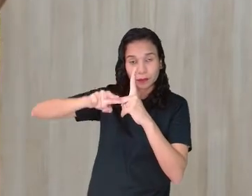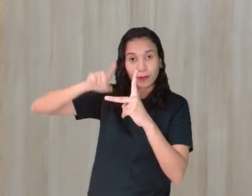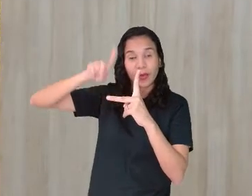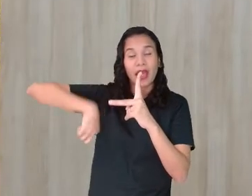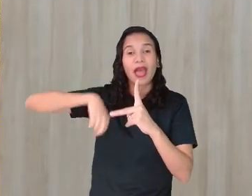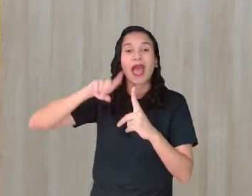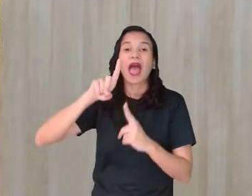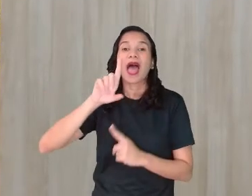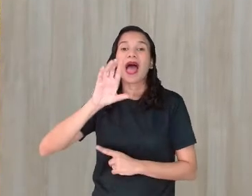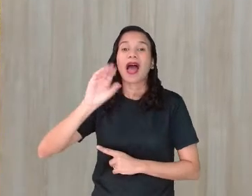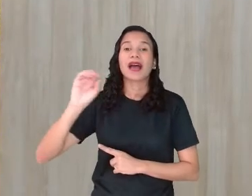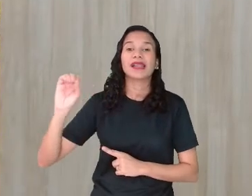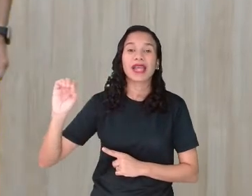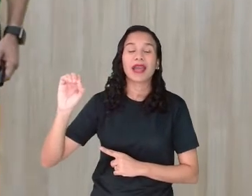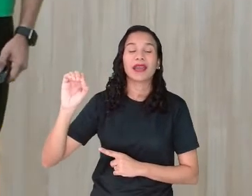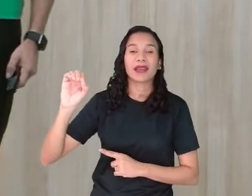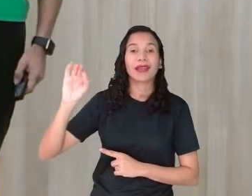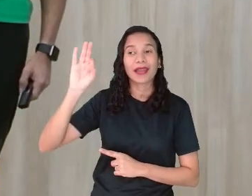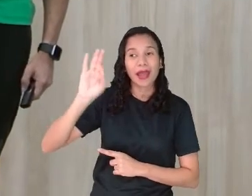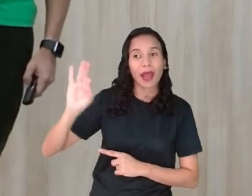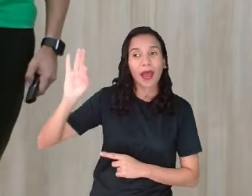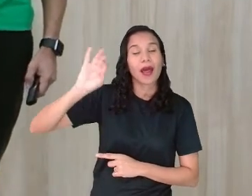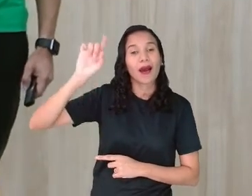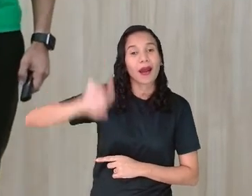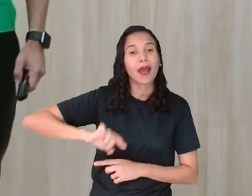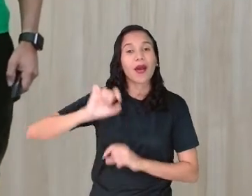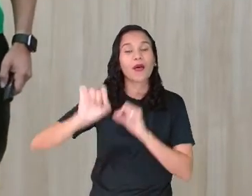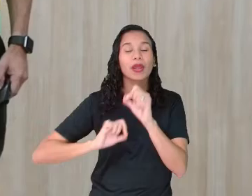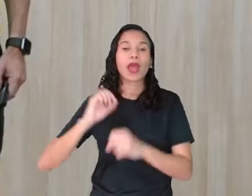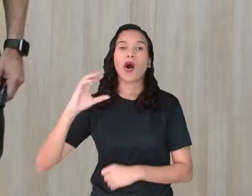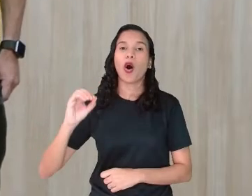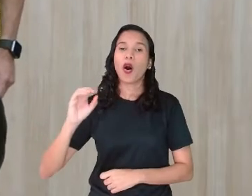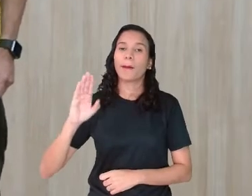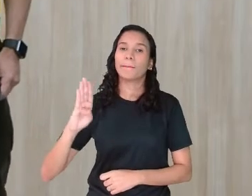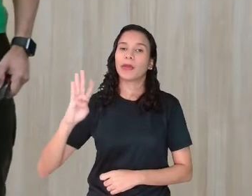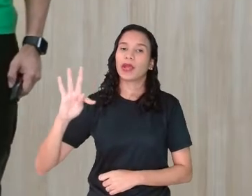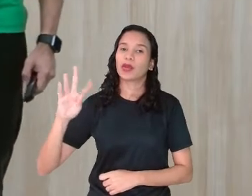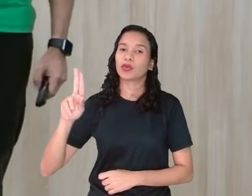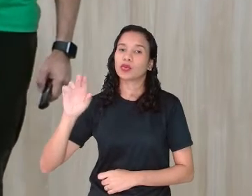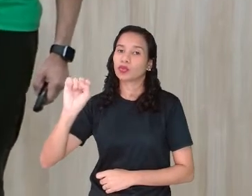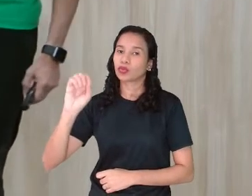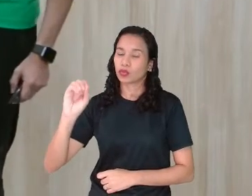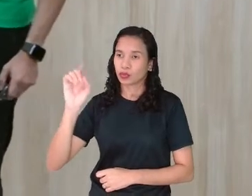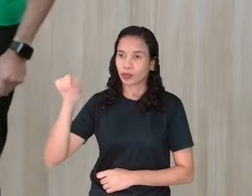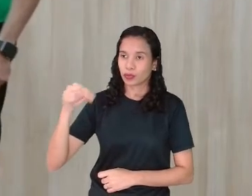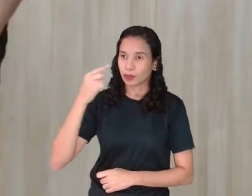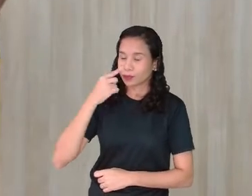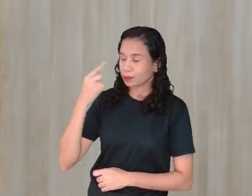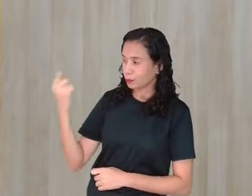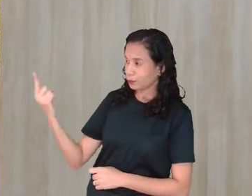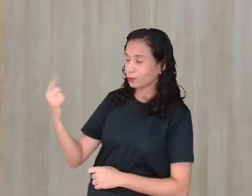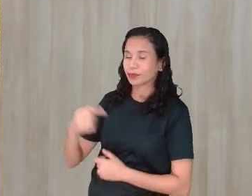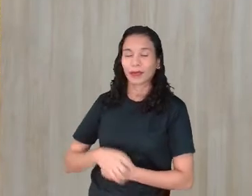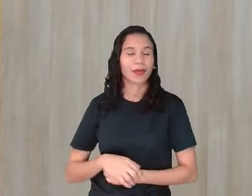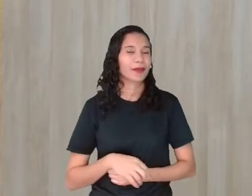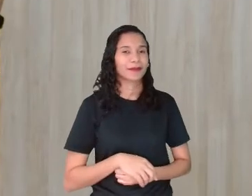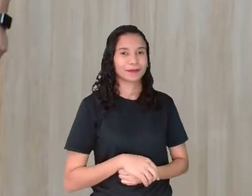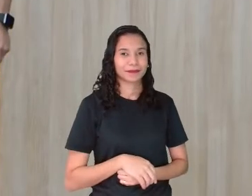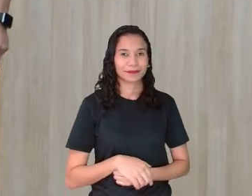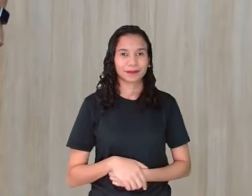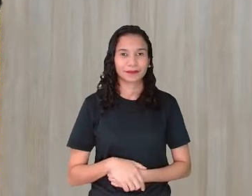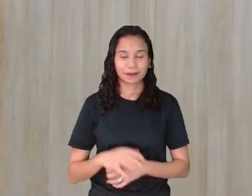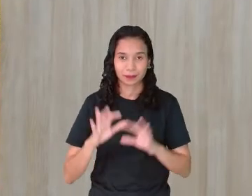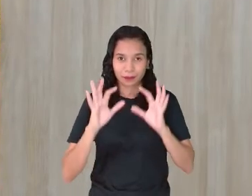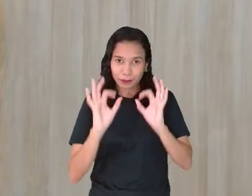de 100 graus, e 100 graus ele é um ângulo obtuso. Então, esse triângulo aí, ele é um triângulo